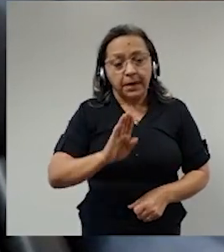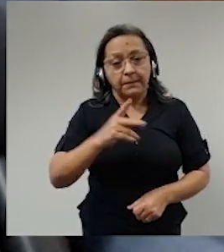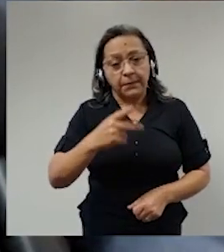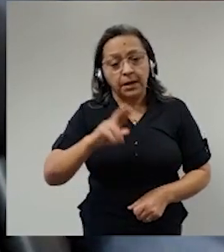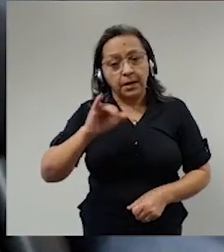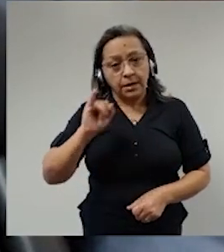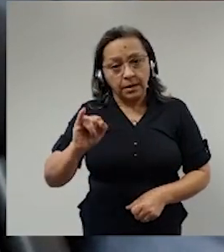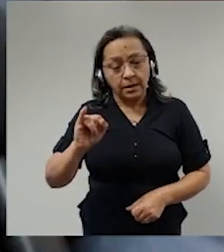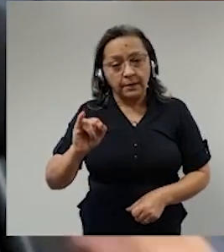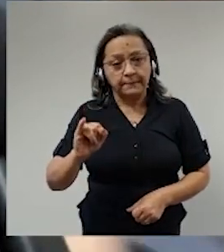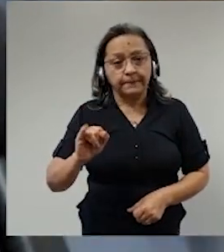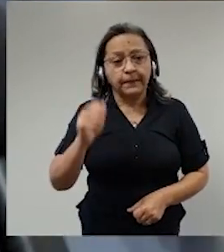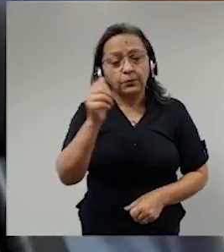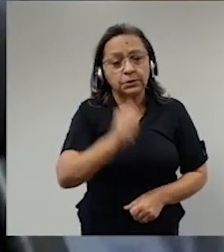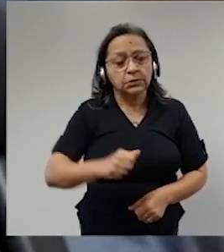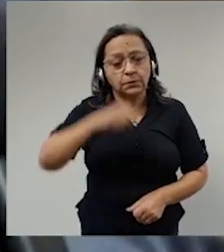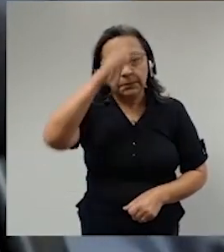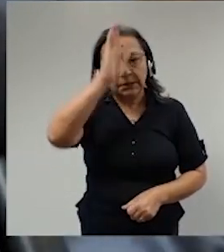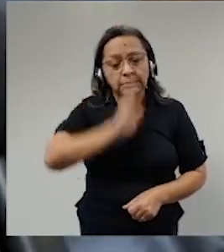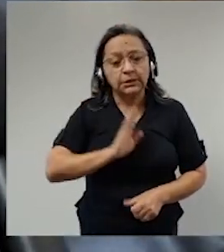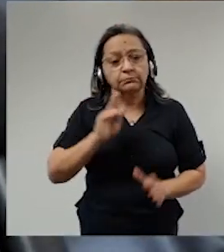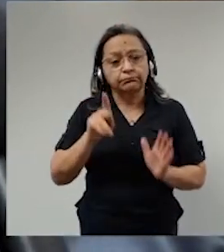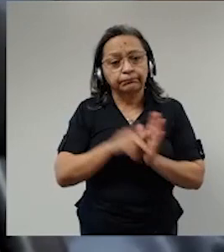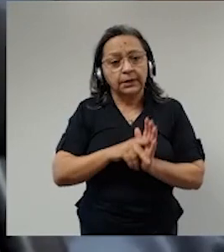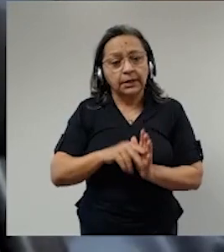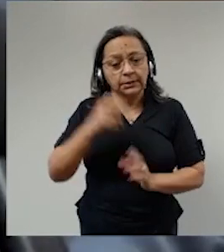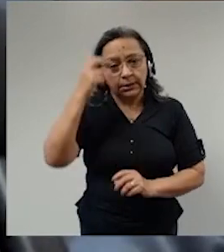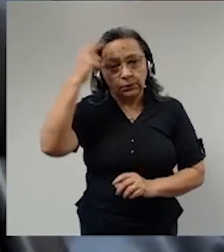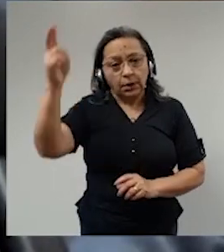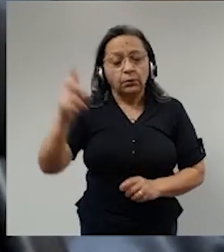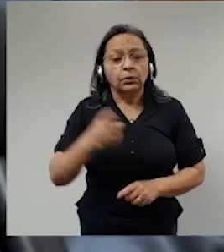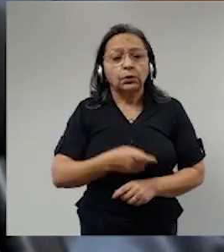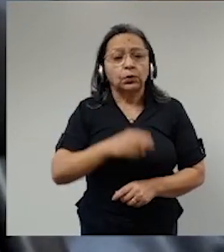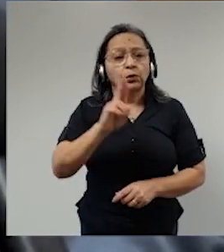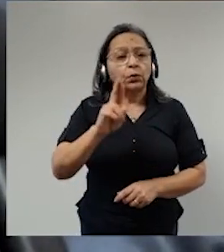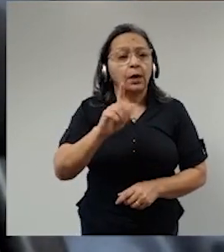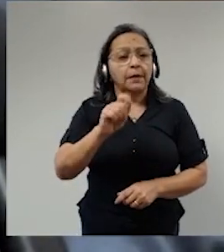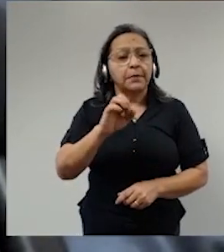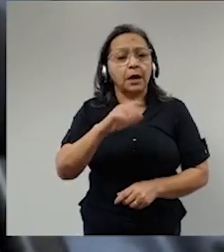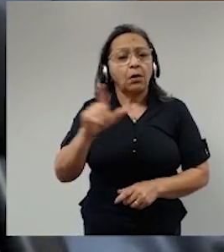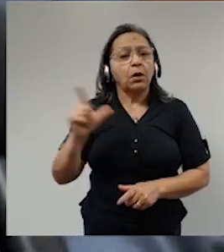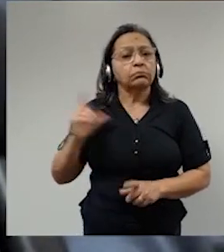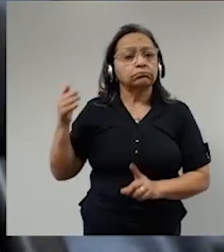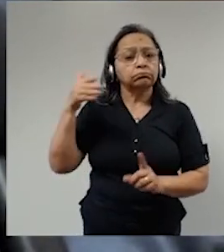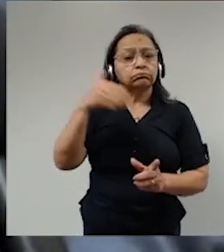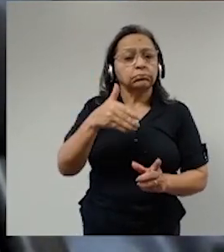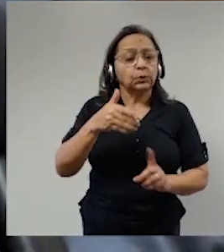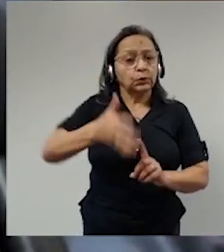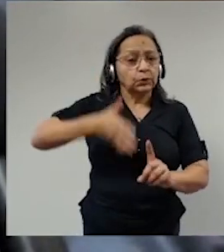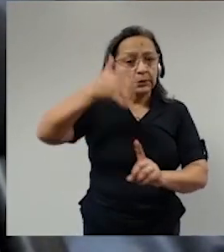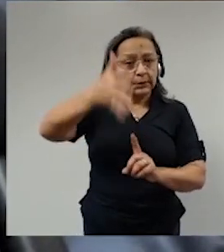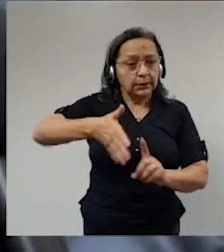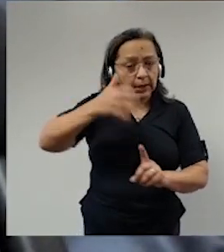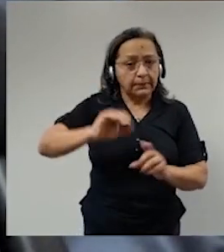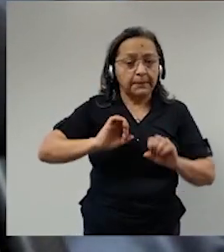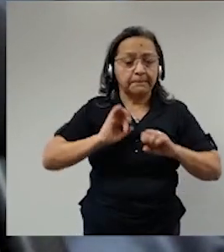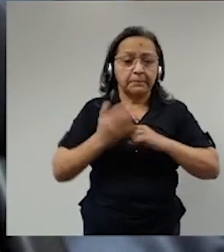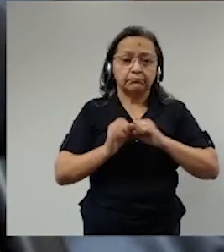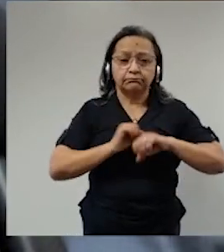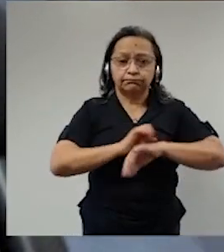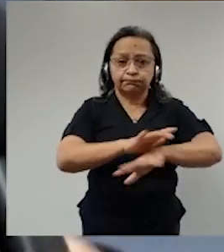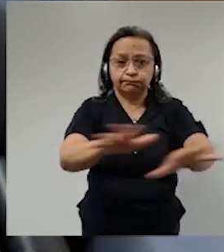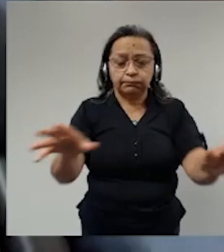Propriedade Intelectual. O Dr. Gabriel Leonardos falará sobre o tema A Pandemia e as Patentes